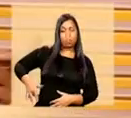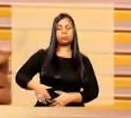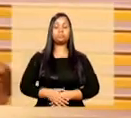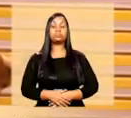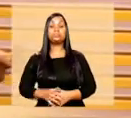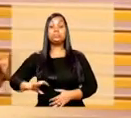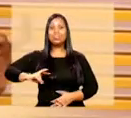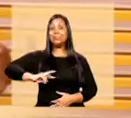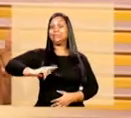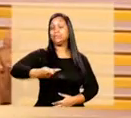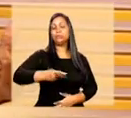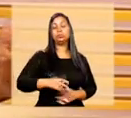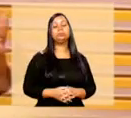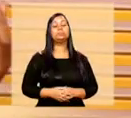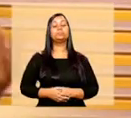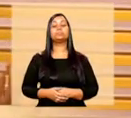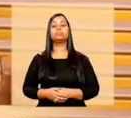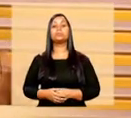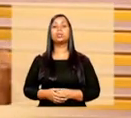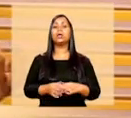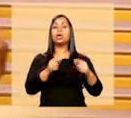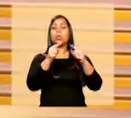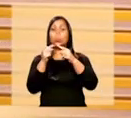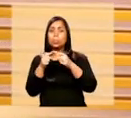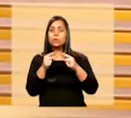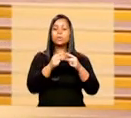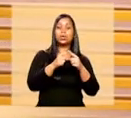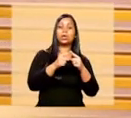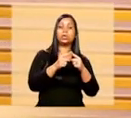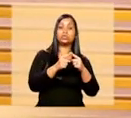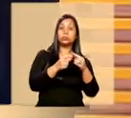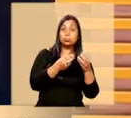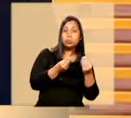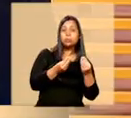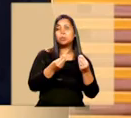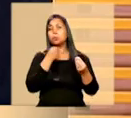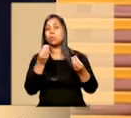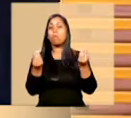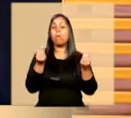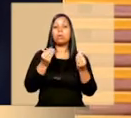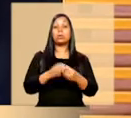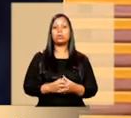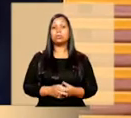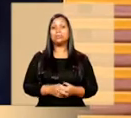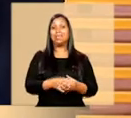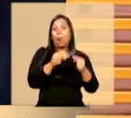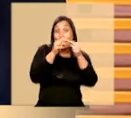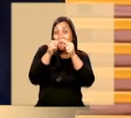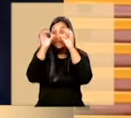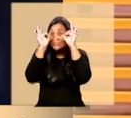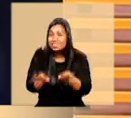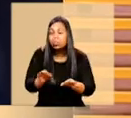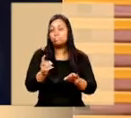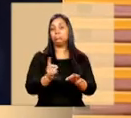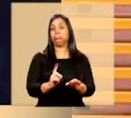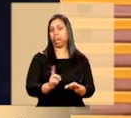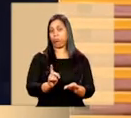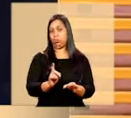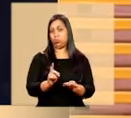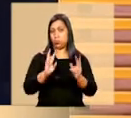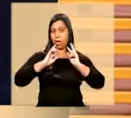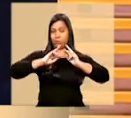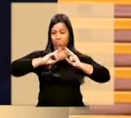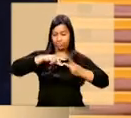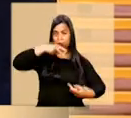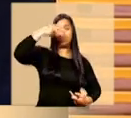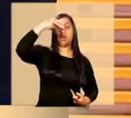e esse grau de compatibilidade, ele é alto ou não? Não, a pessoa não precisa ser totalmente idêntica a um ou outro, né, em questões